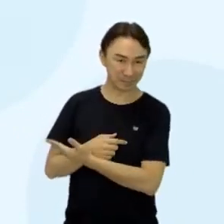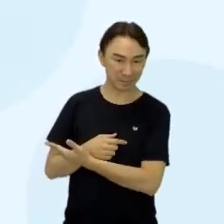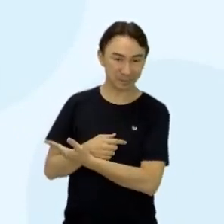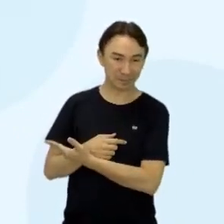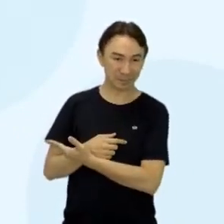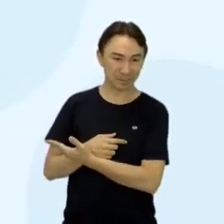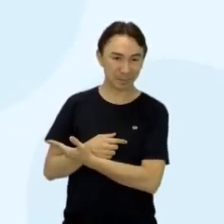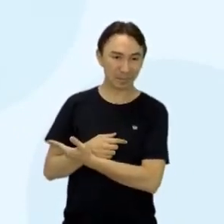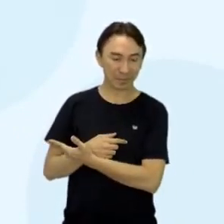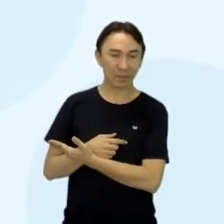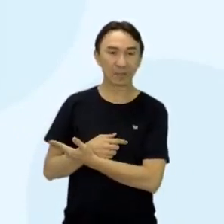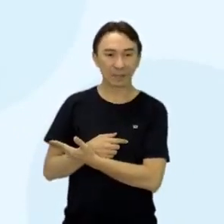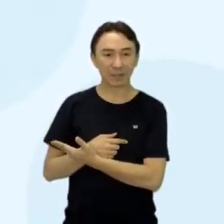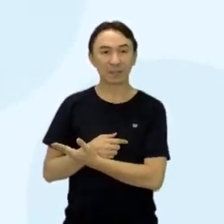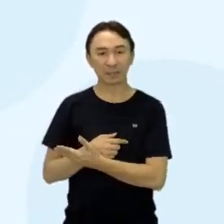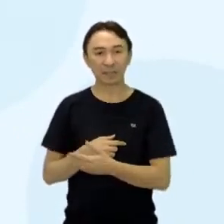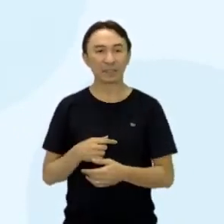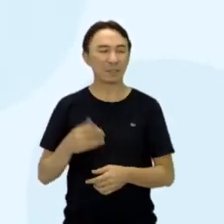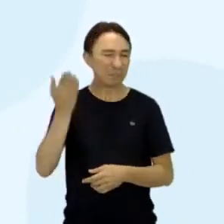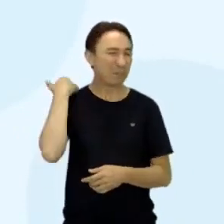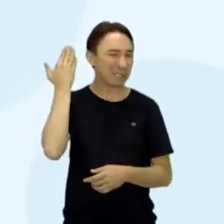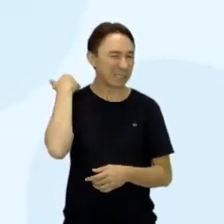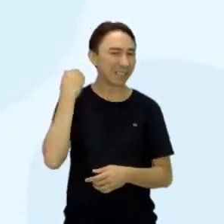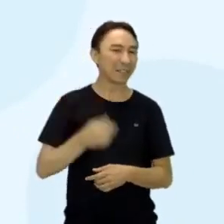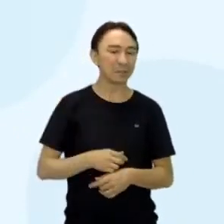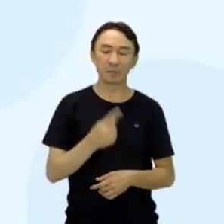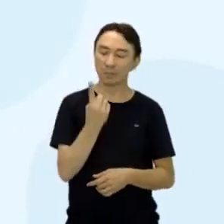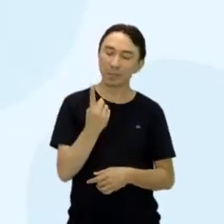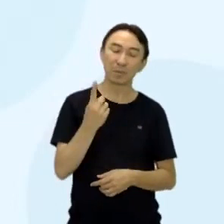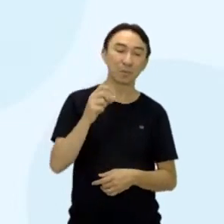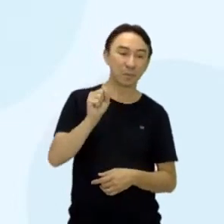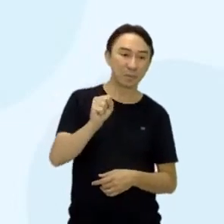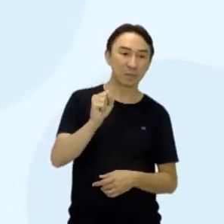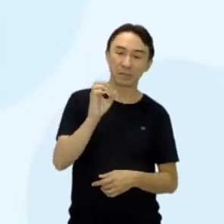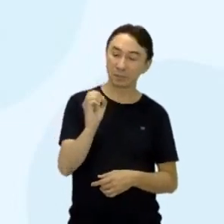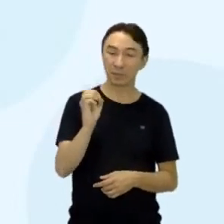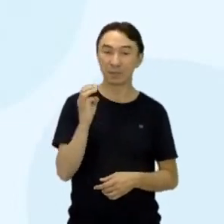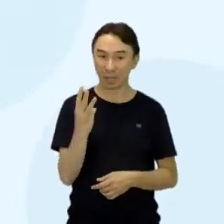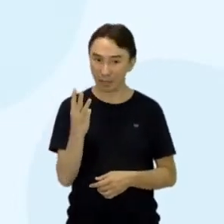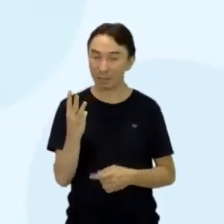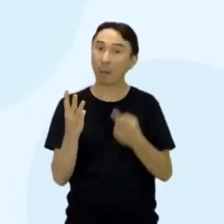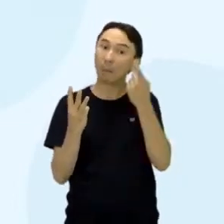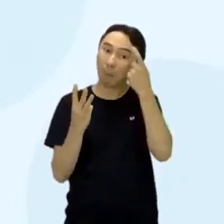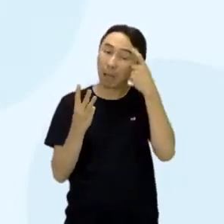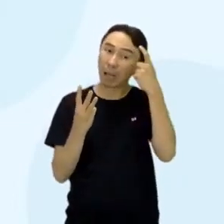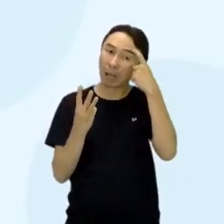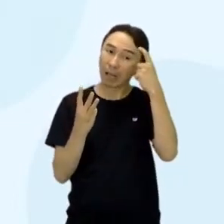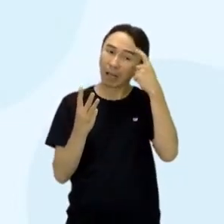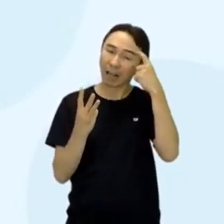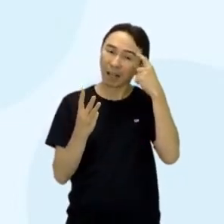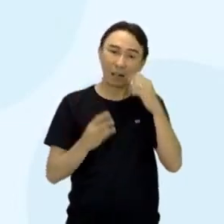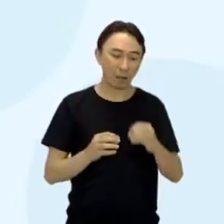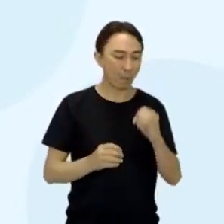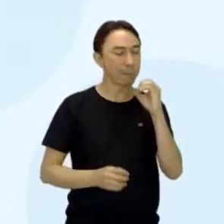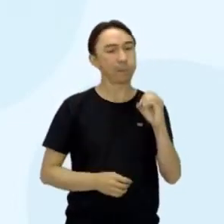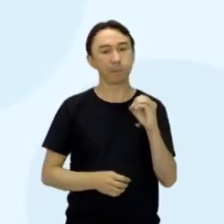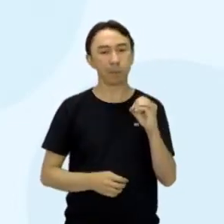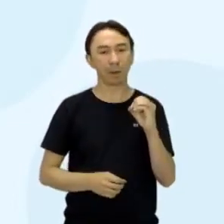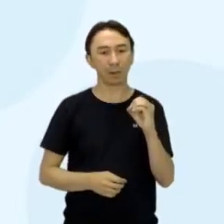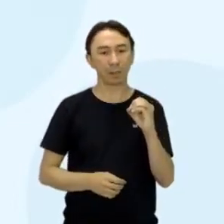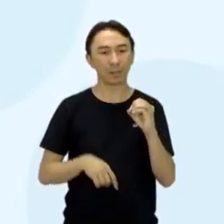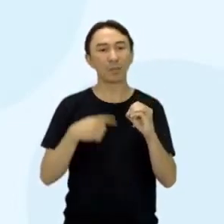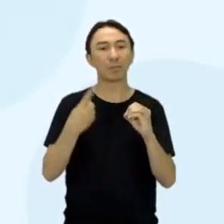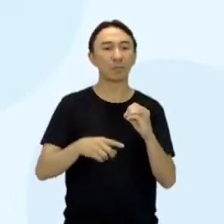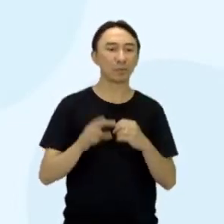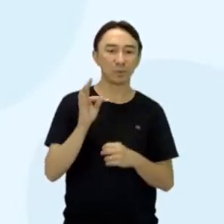tem lá no extremo da esquerda o modelo de John Dalton, que era uma esfera sólida, o modelo de Thomson,